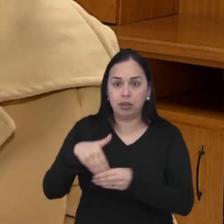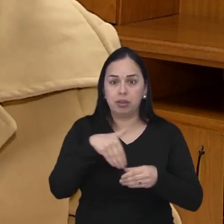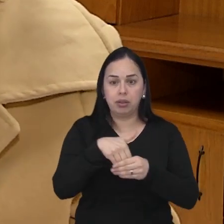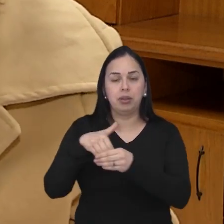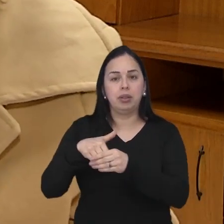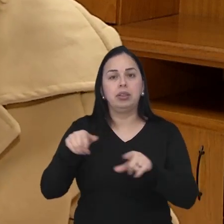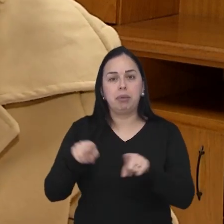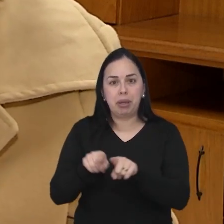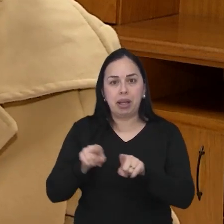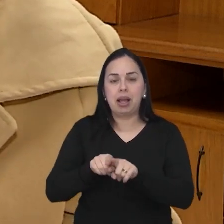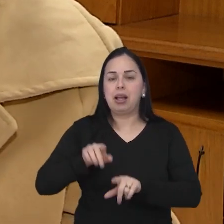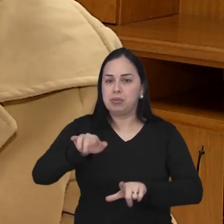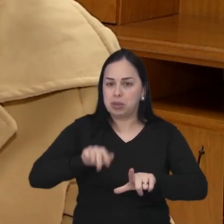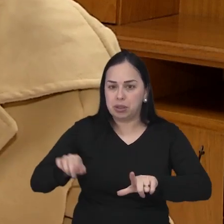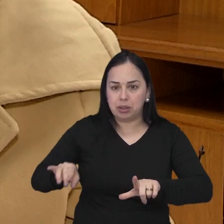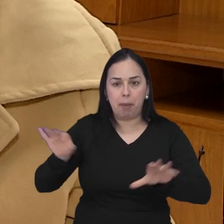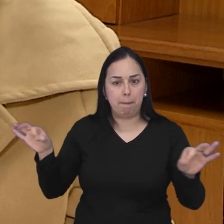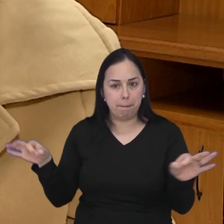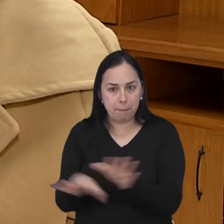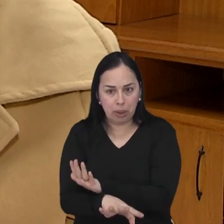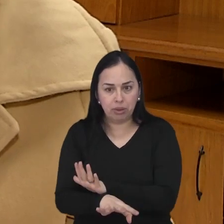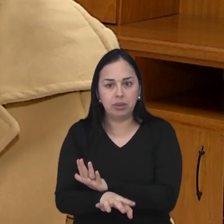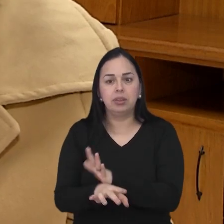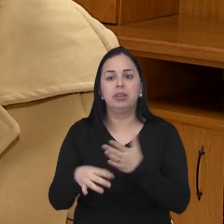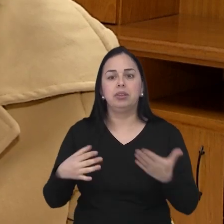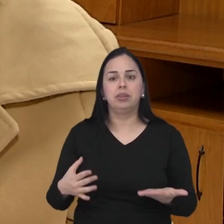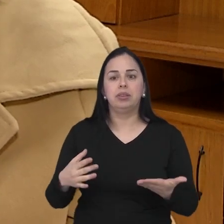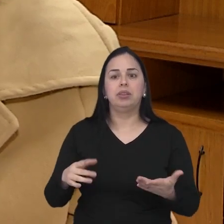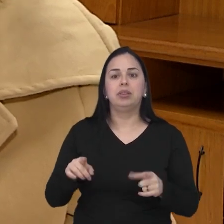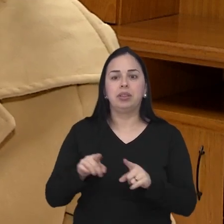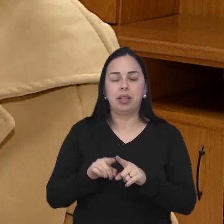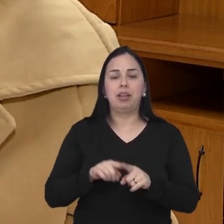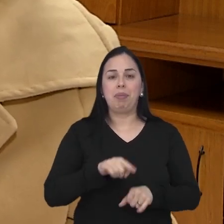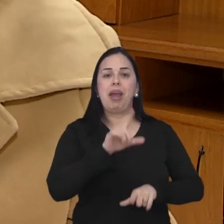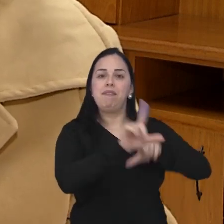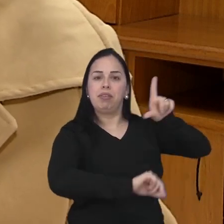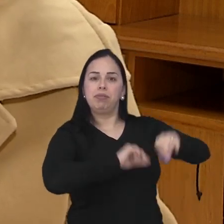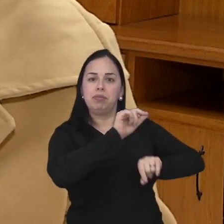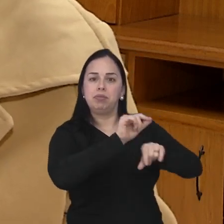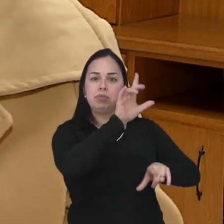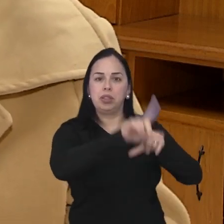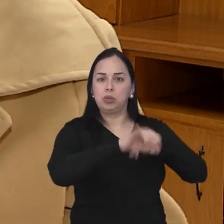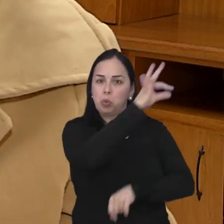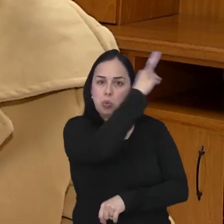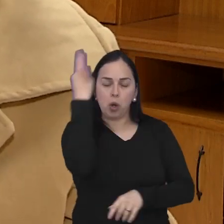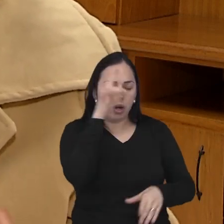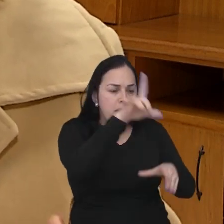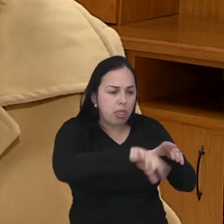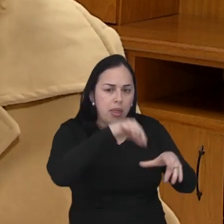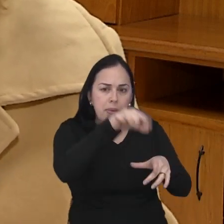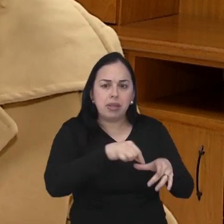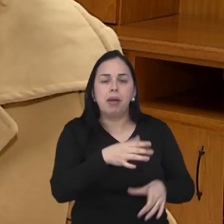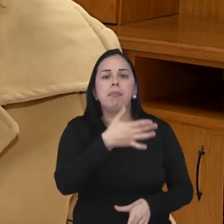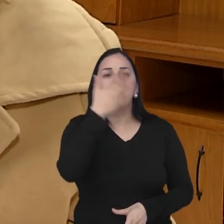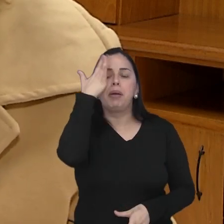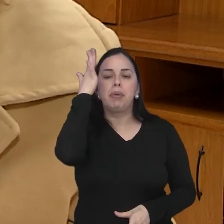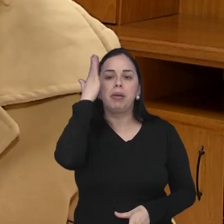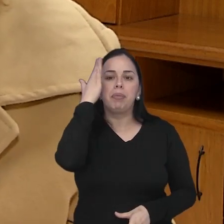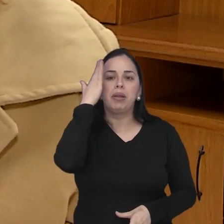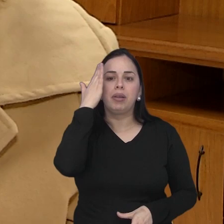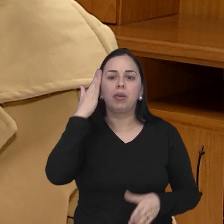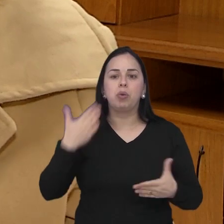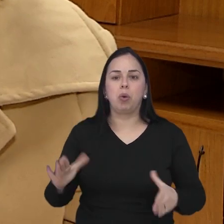todas distribuídas pelas escolas, nos locais de votação. É feito um sorteio, eles retiram a urna do